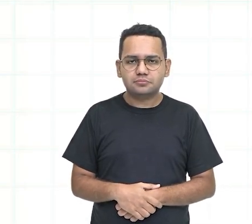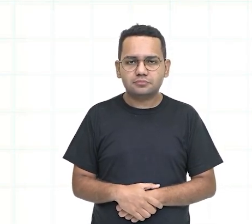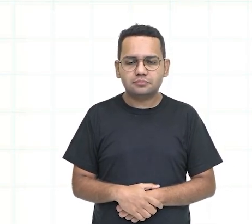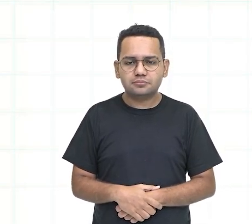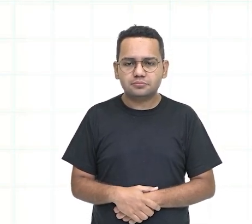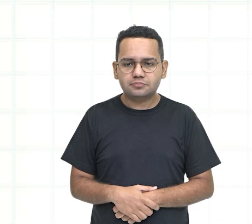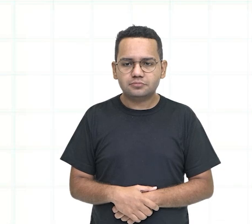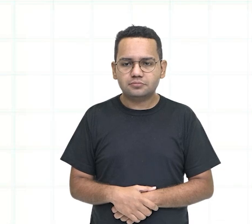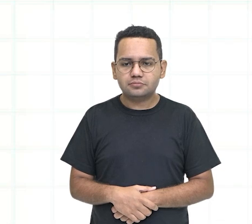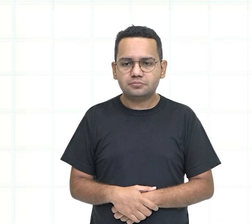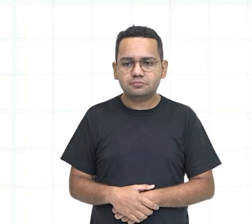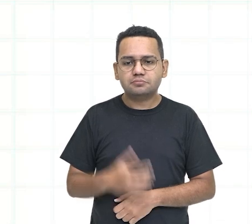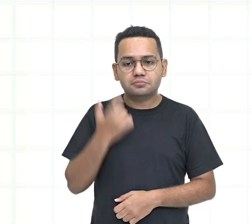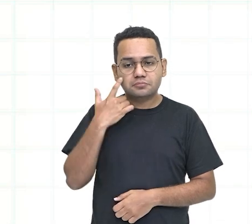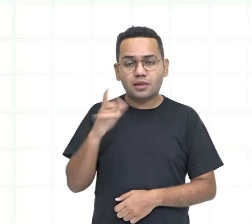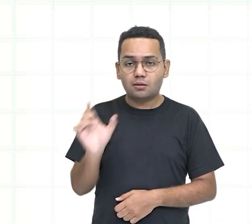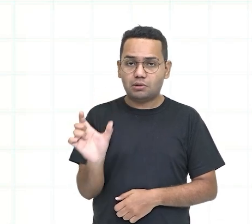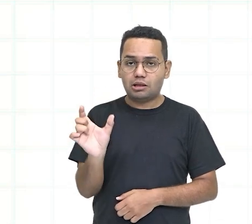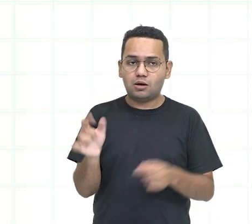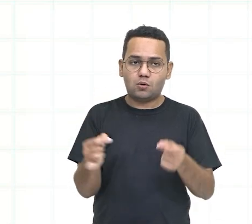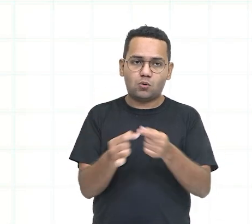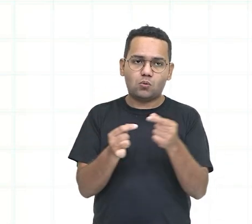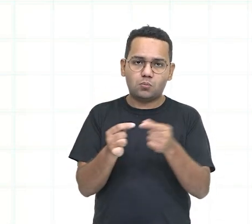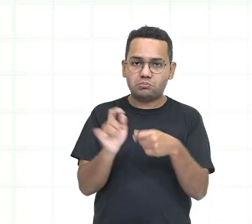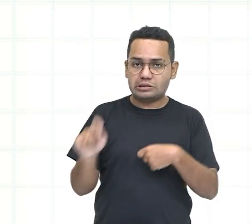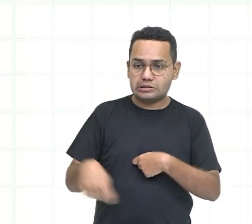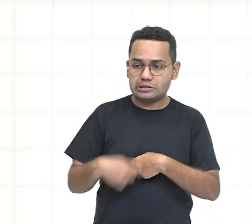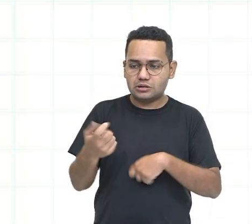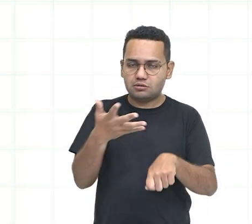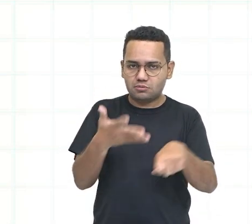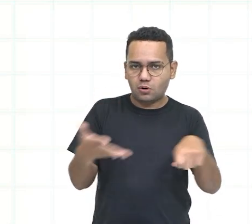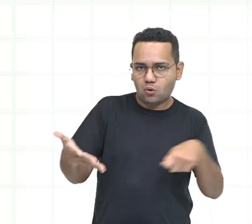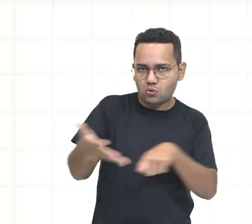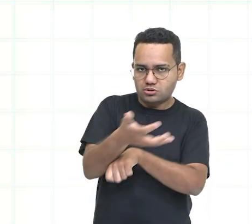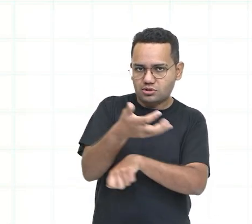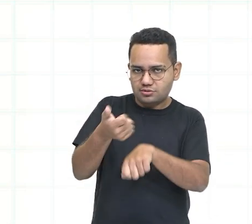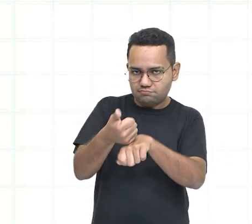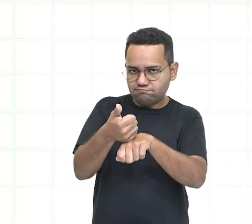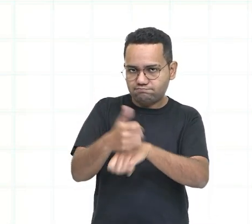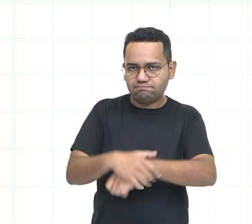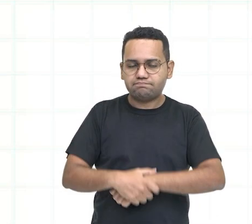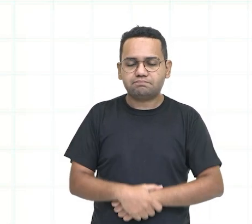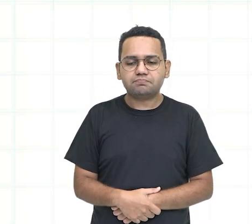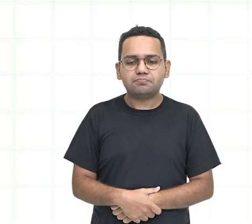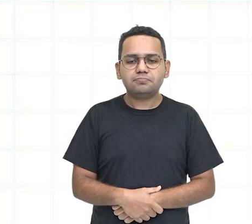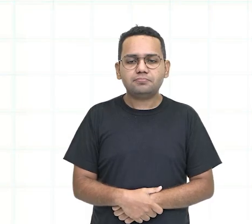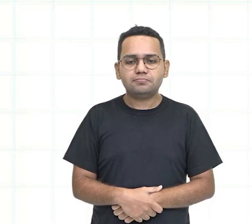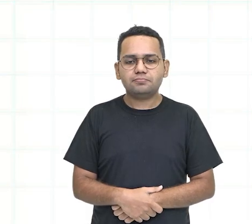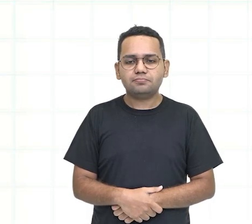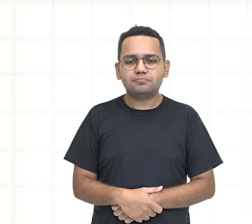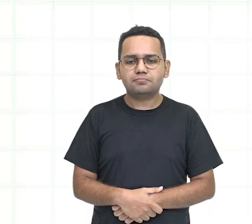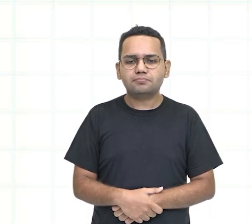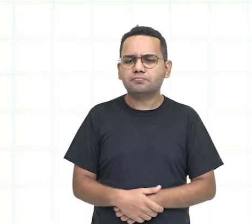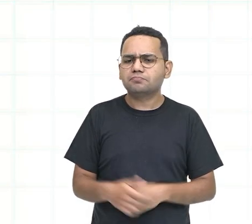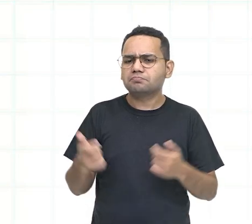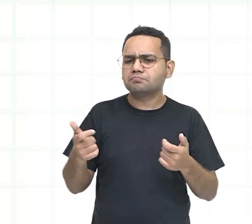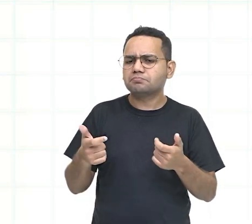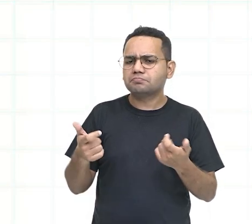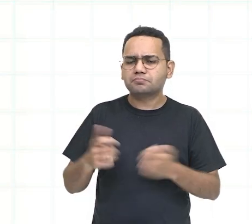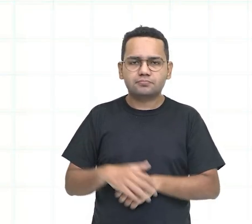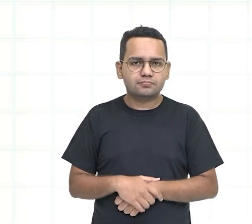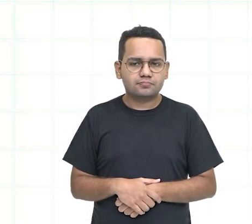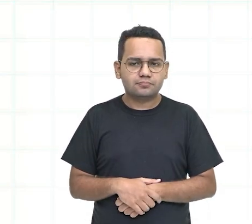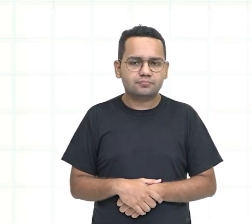Então, colonization, vocês já devem, né, imaginar que é colonização, né? Aonde? Asia,